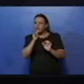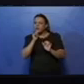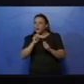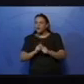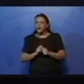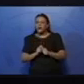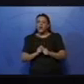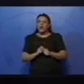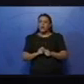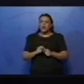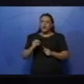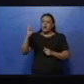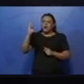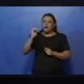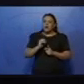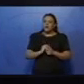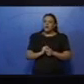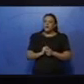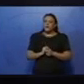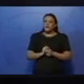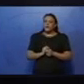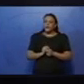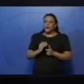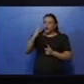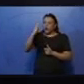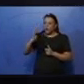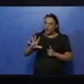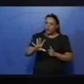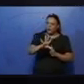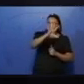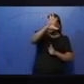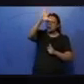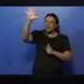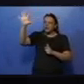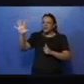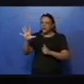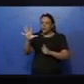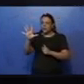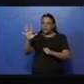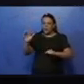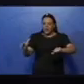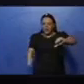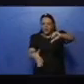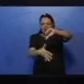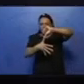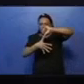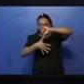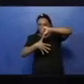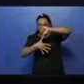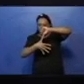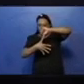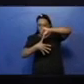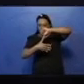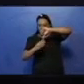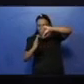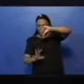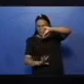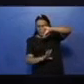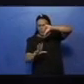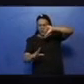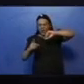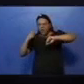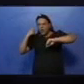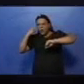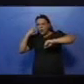o Brasil localizado na América do Sul, eu deduzo que todas as cidades